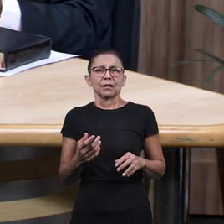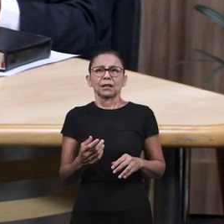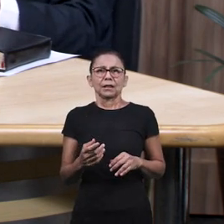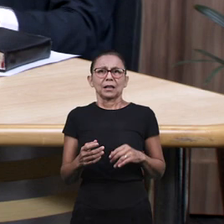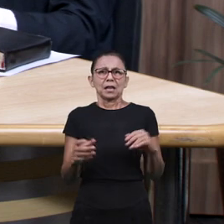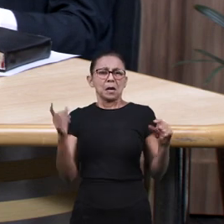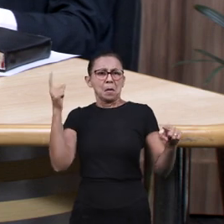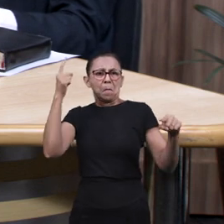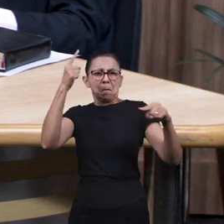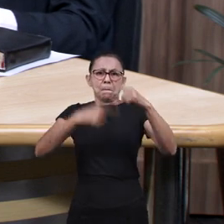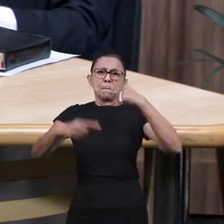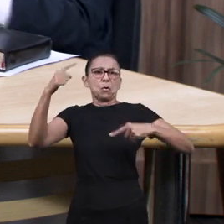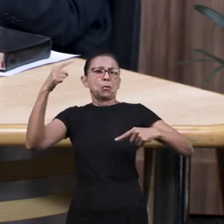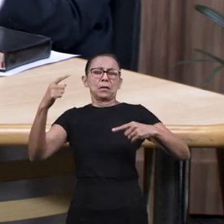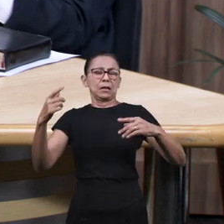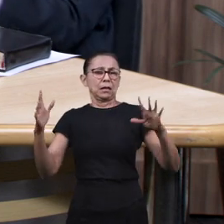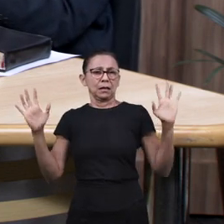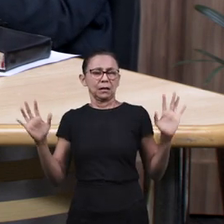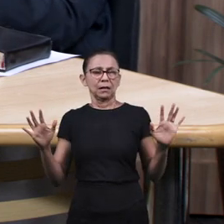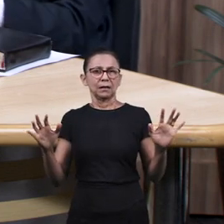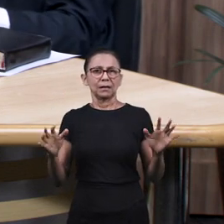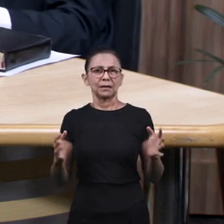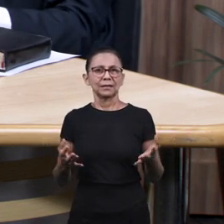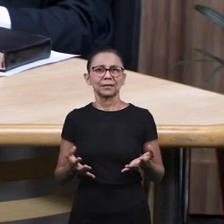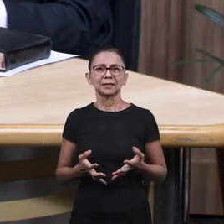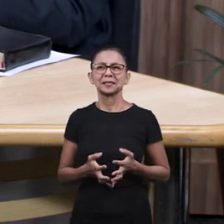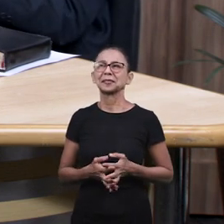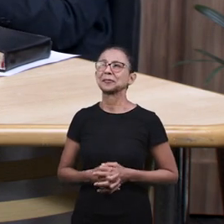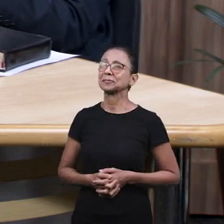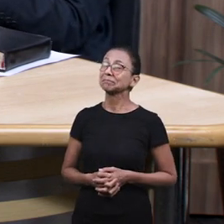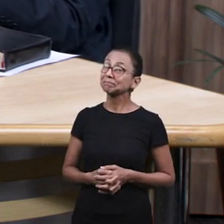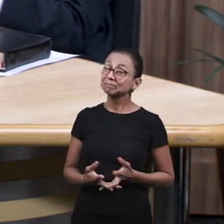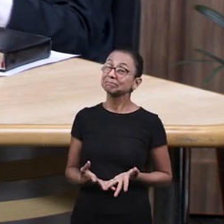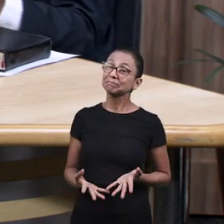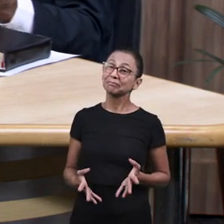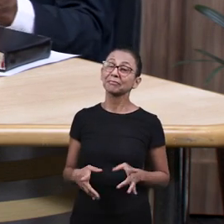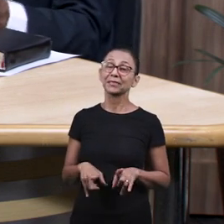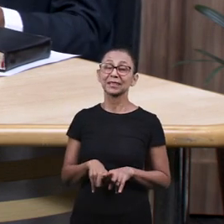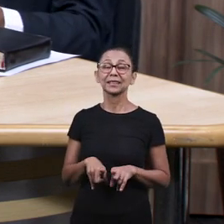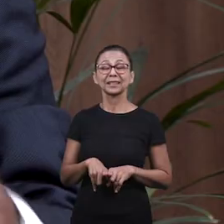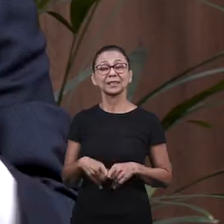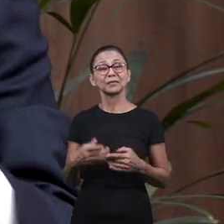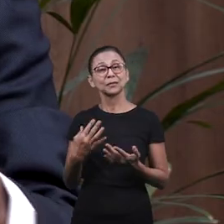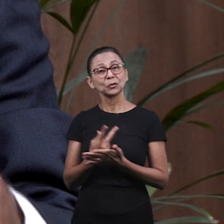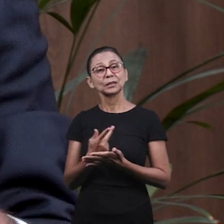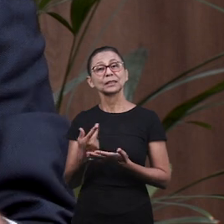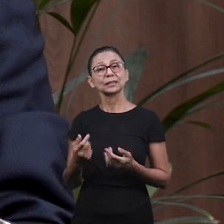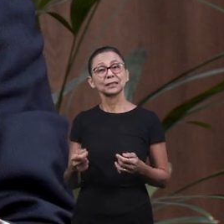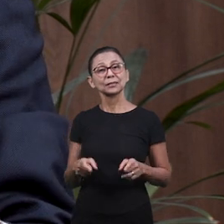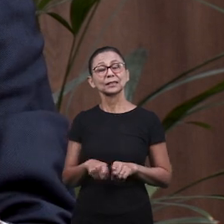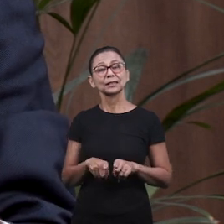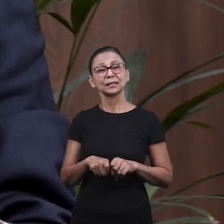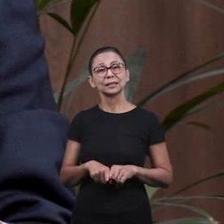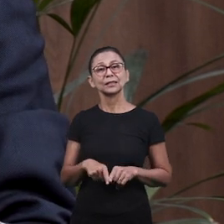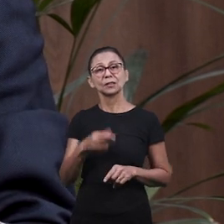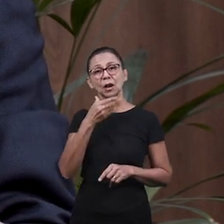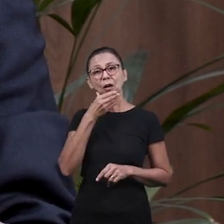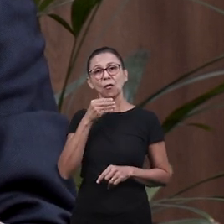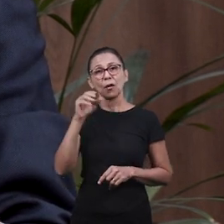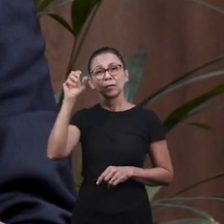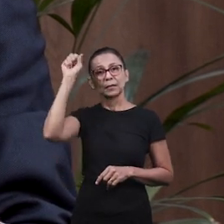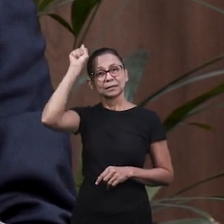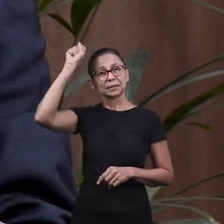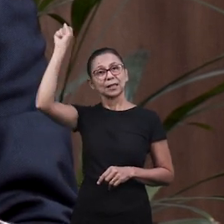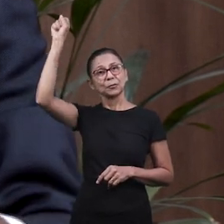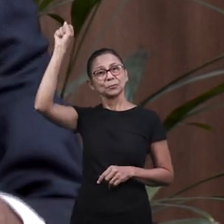a loucura do homem, né? Mas Saul ficou assim, o Espírito Santo dominou Saul e Saul foi uma bênção enquanto o Espírito Santo operou na